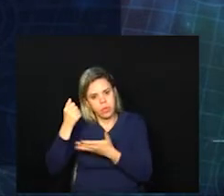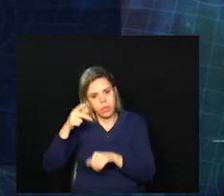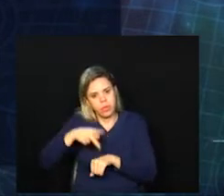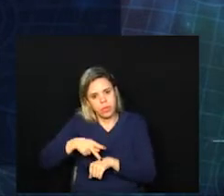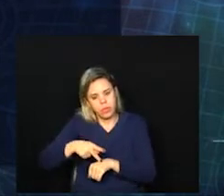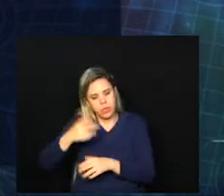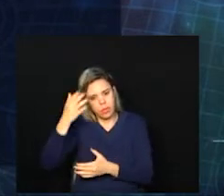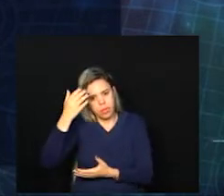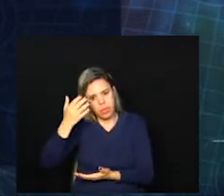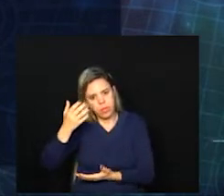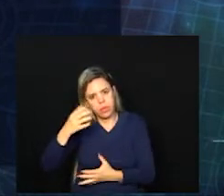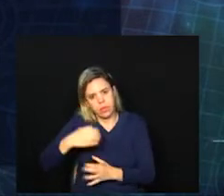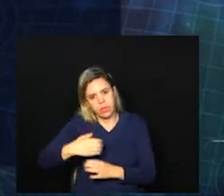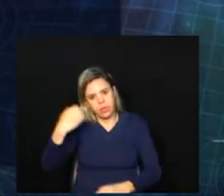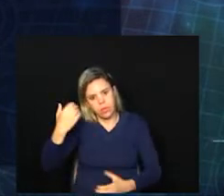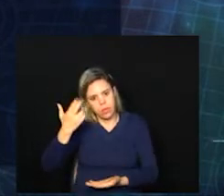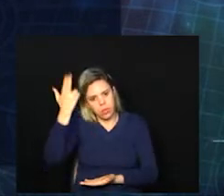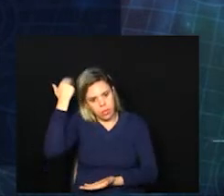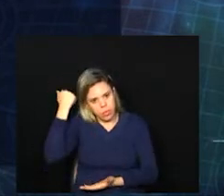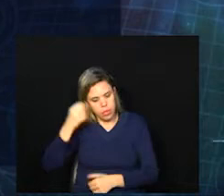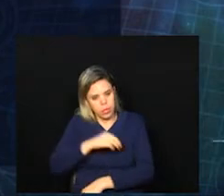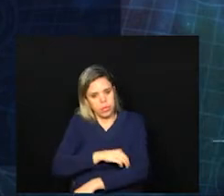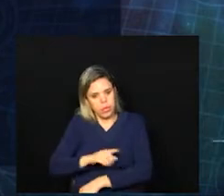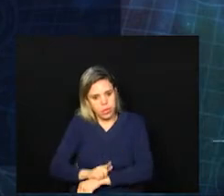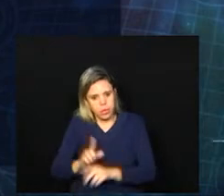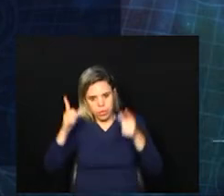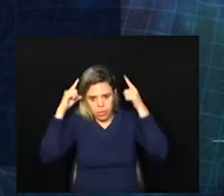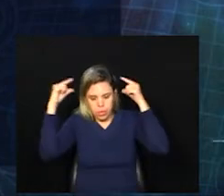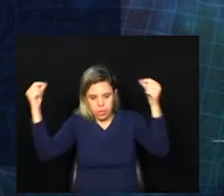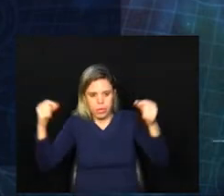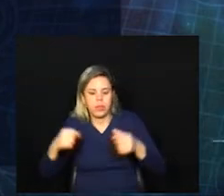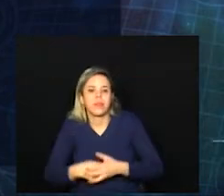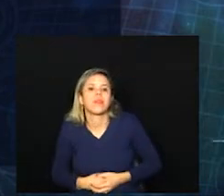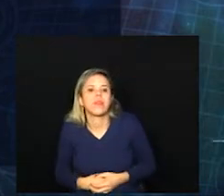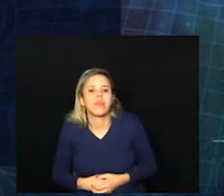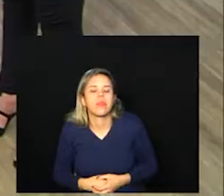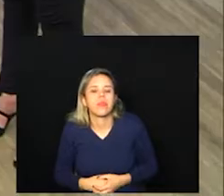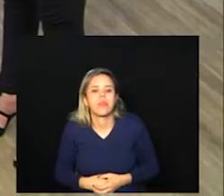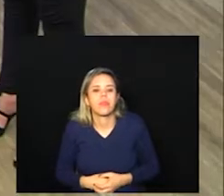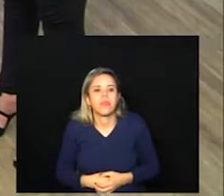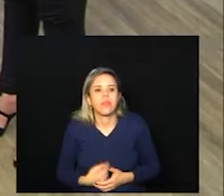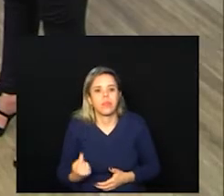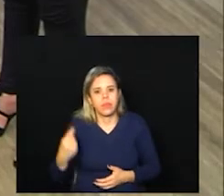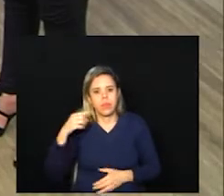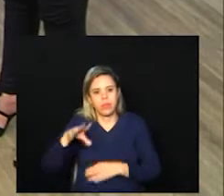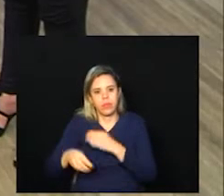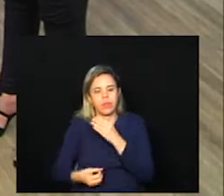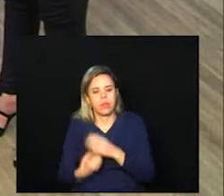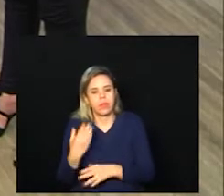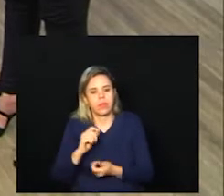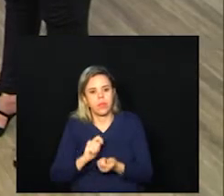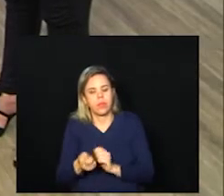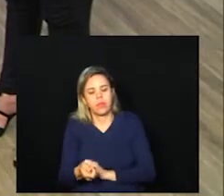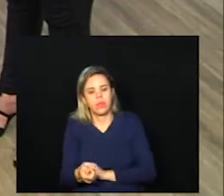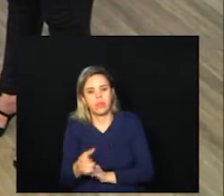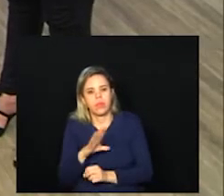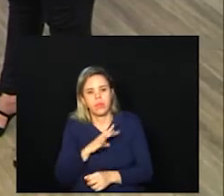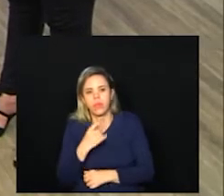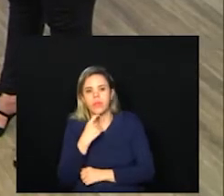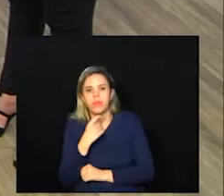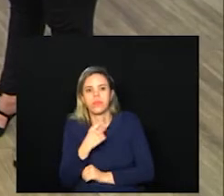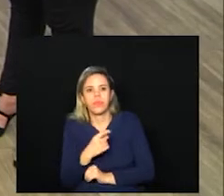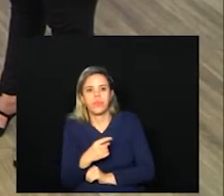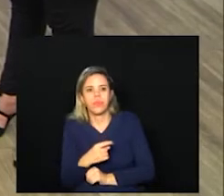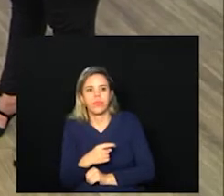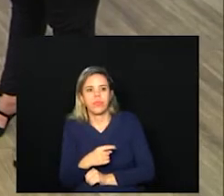Pedreira, Engenheiro Coelho, Morungaba e Olambra. De acordo com esta última atualização, na cidade de